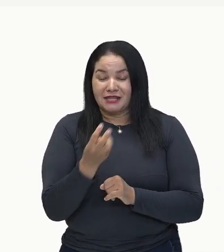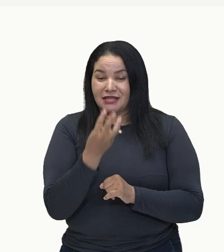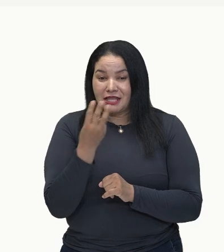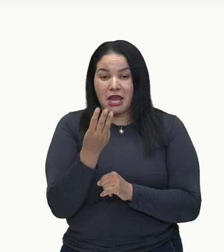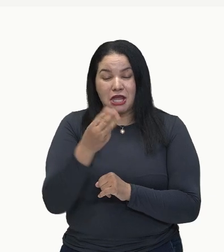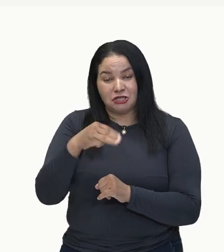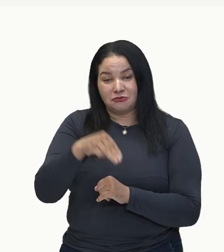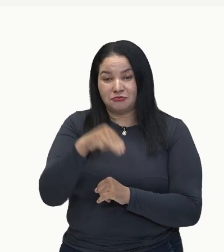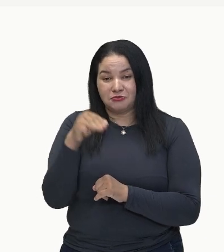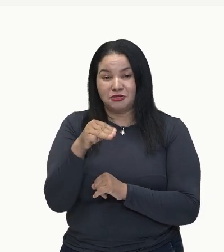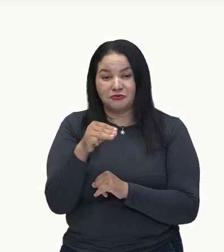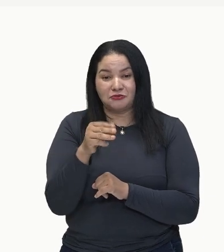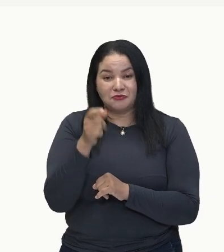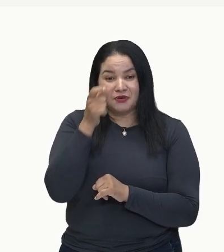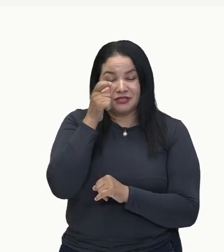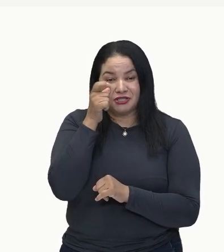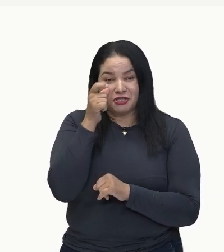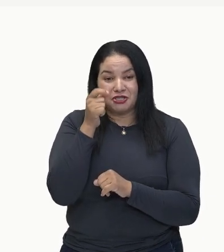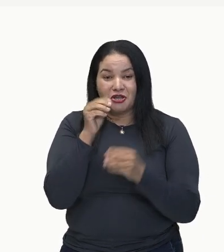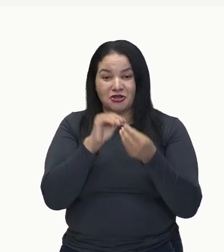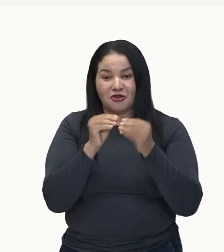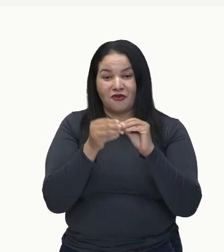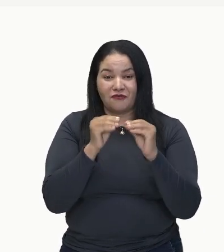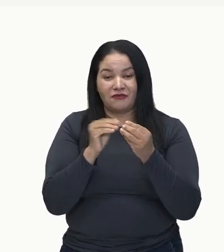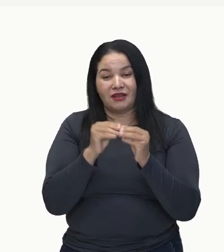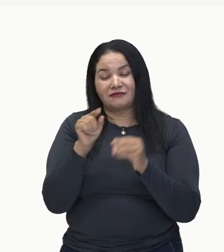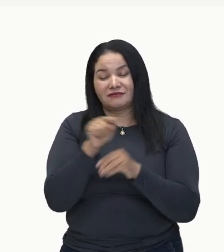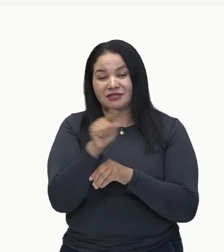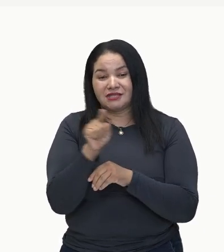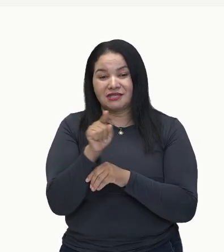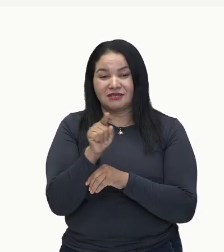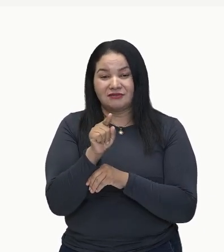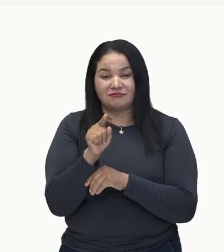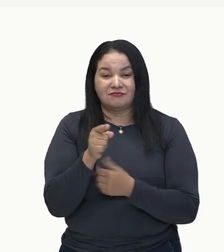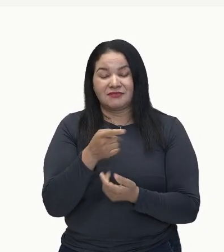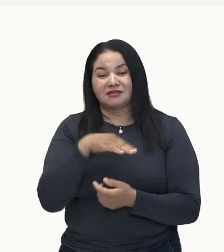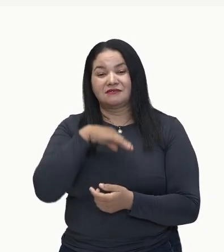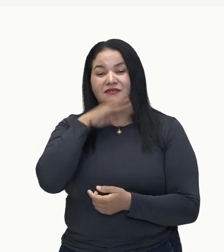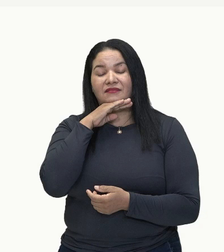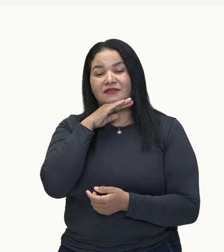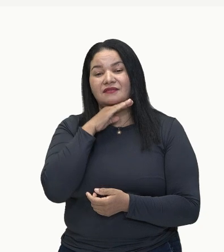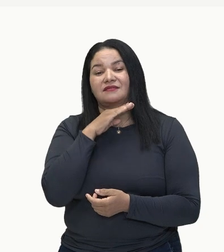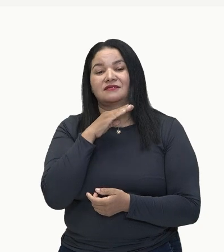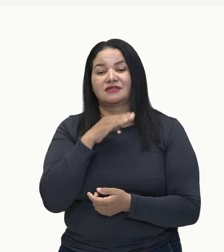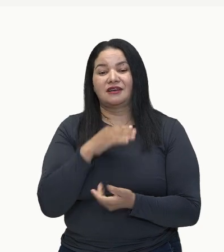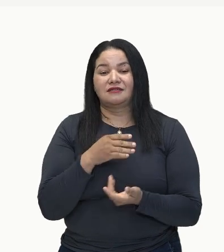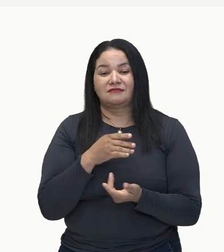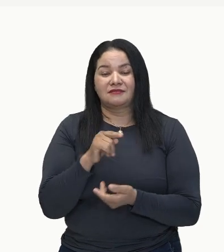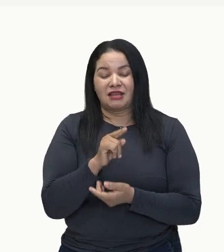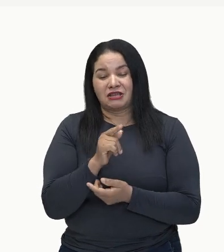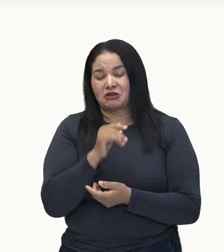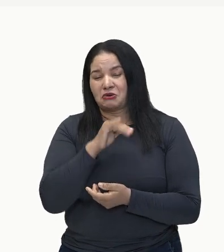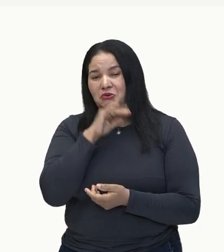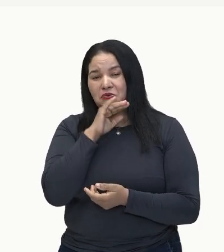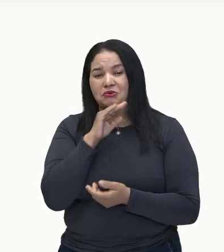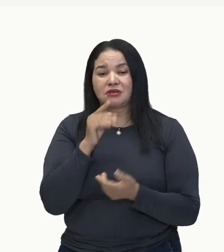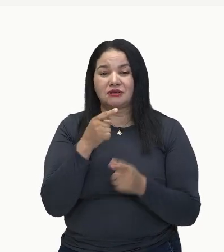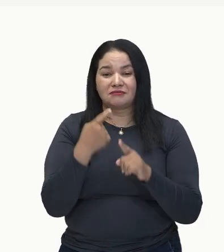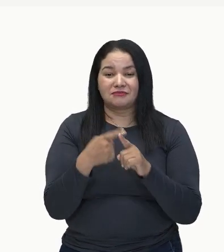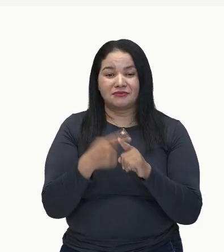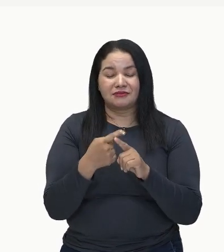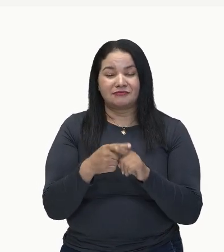de me deixar absolutamente entediado. Nada pode ser mais